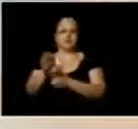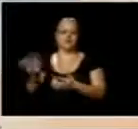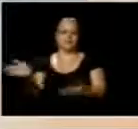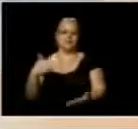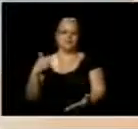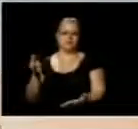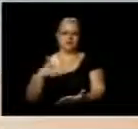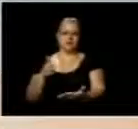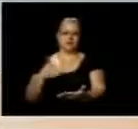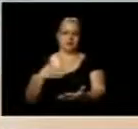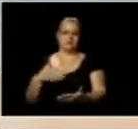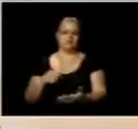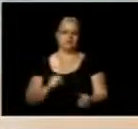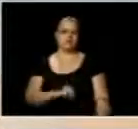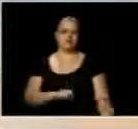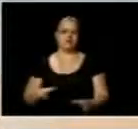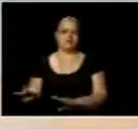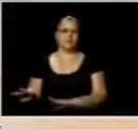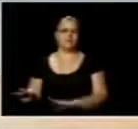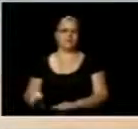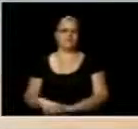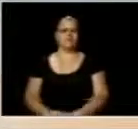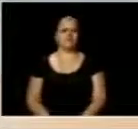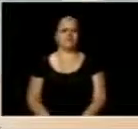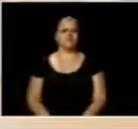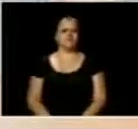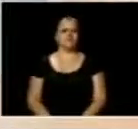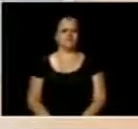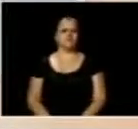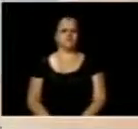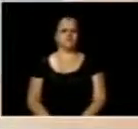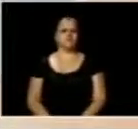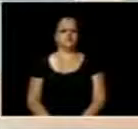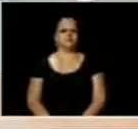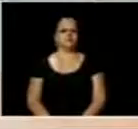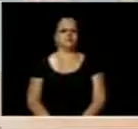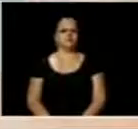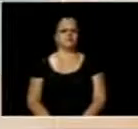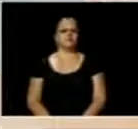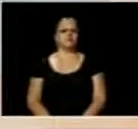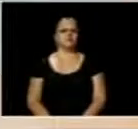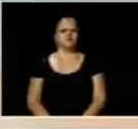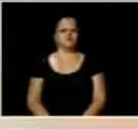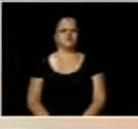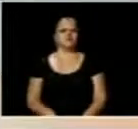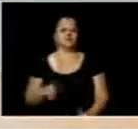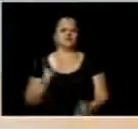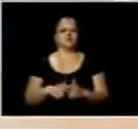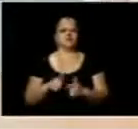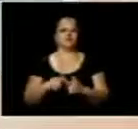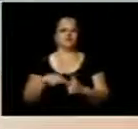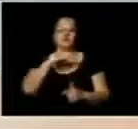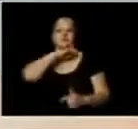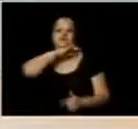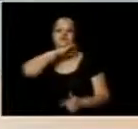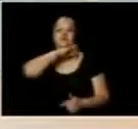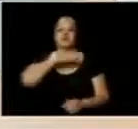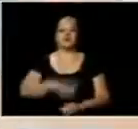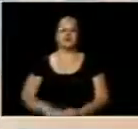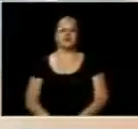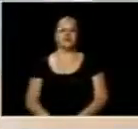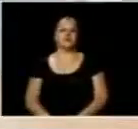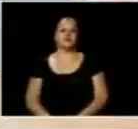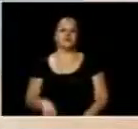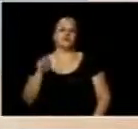convidou por questão da batuta que teve, porque ele ia intoxicar, você que está intoxicando a cultura tabatiana, meu